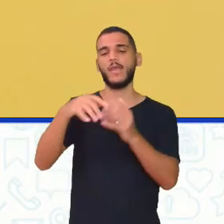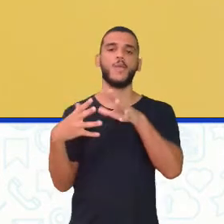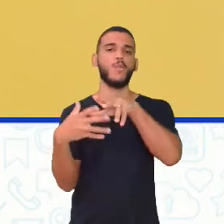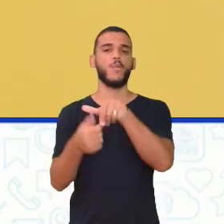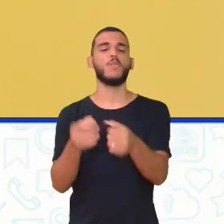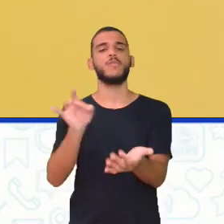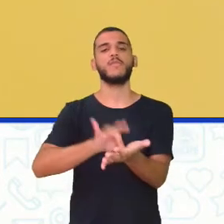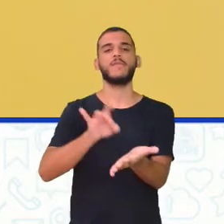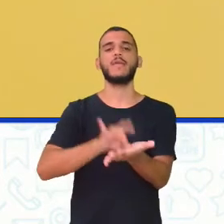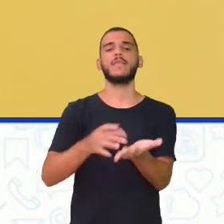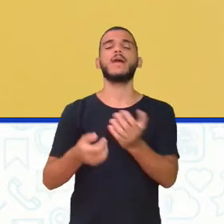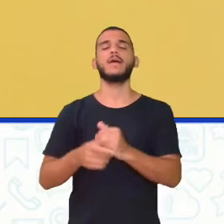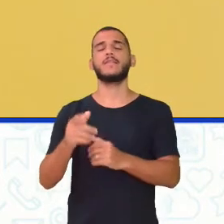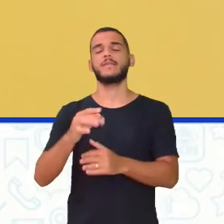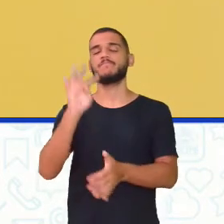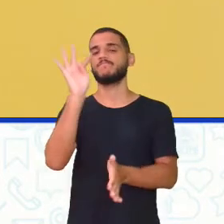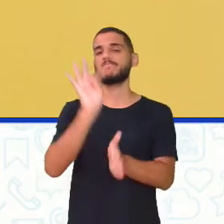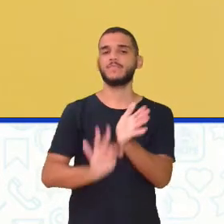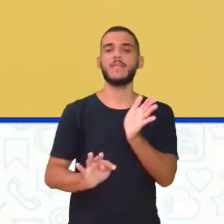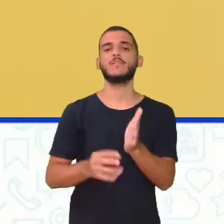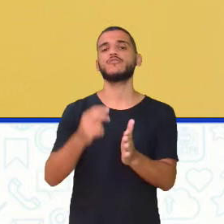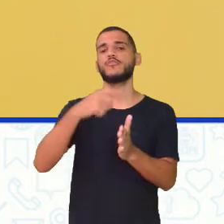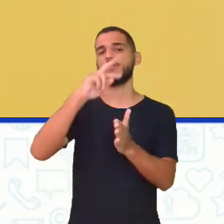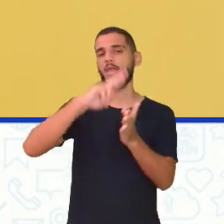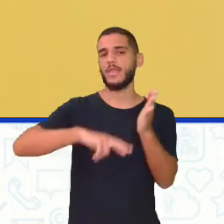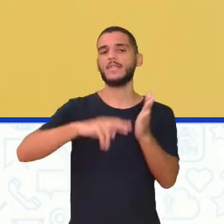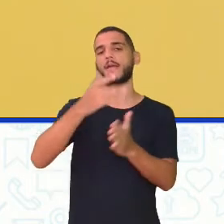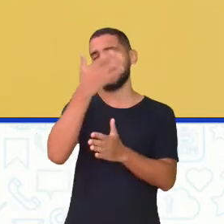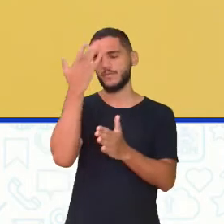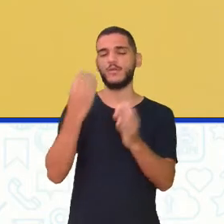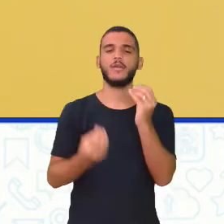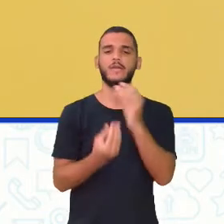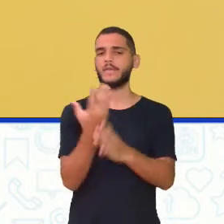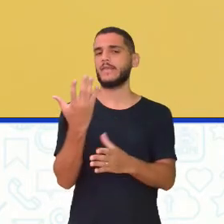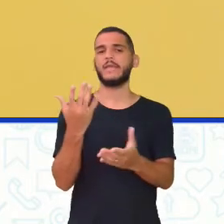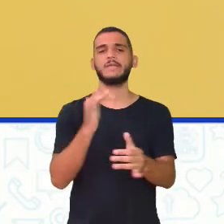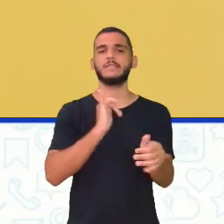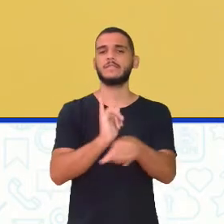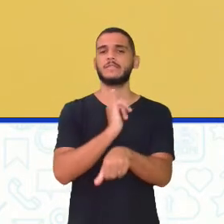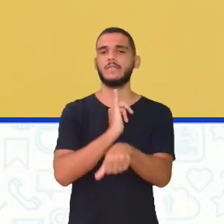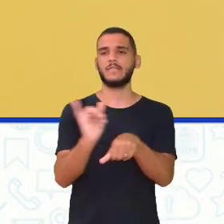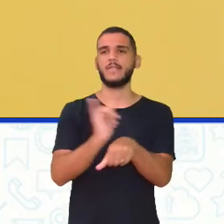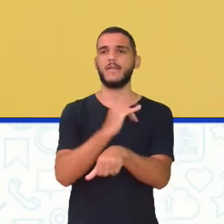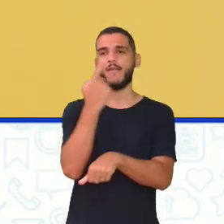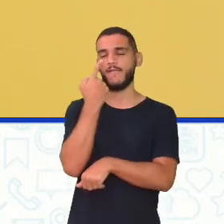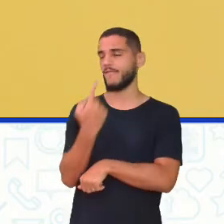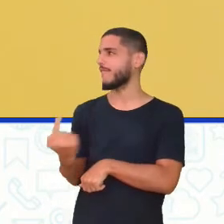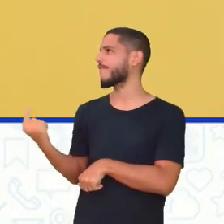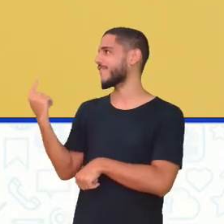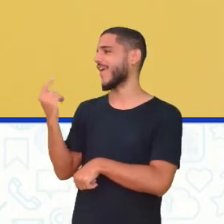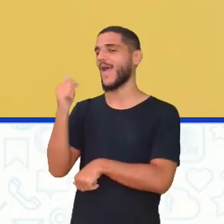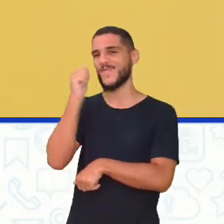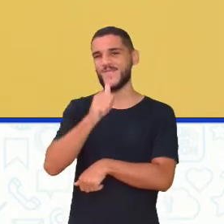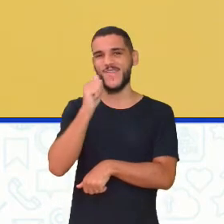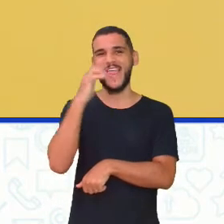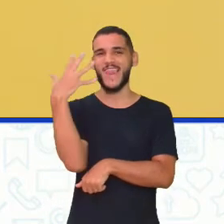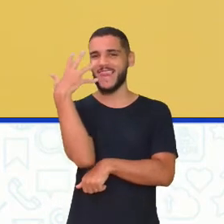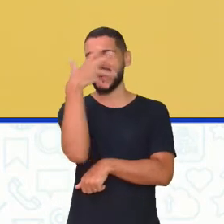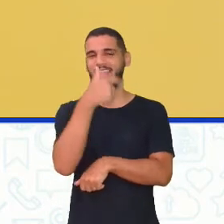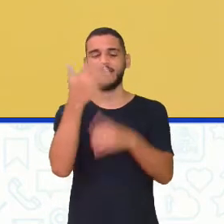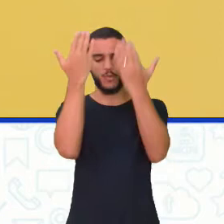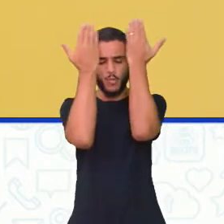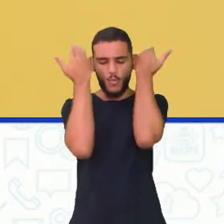dissertação, né, os textos de redação do Enem. Aqui a gente tem a Mulher Maravilha toda linda, ó, de cabelos